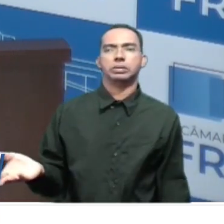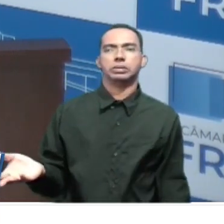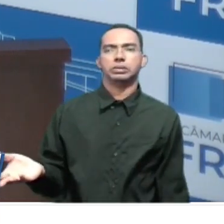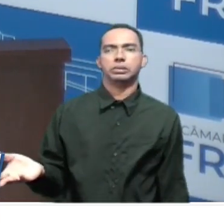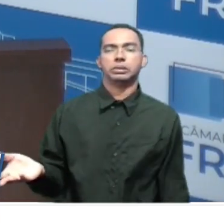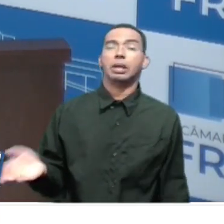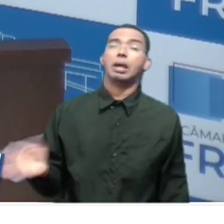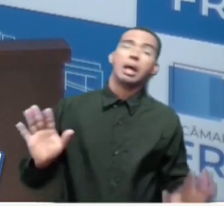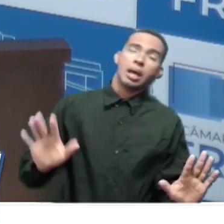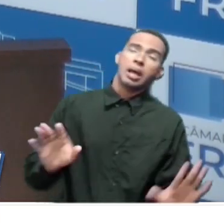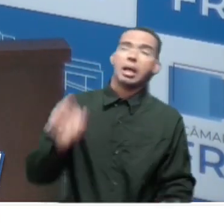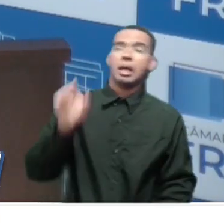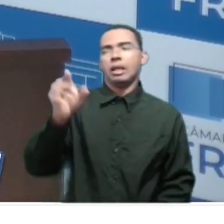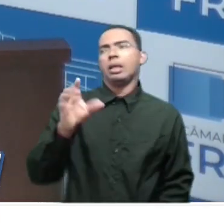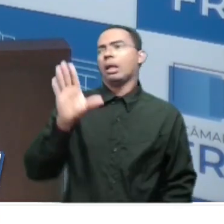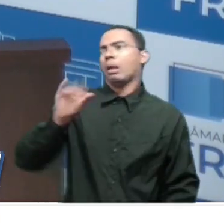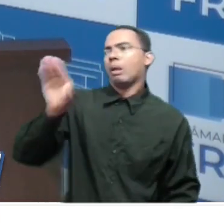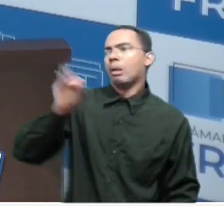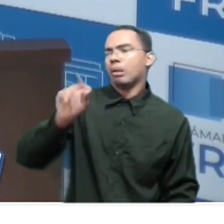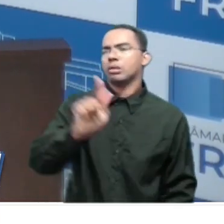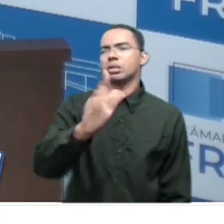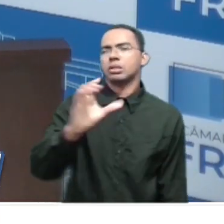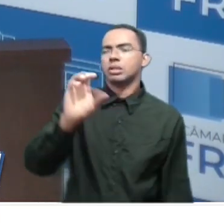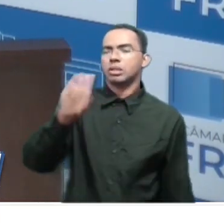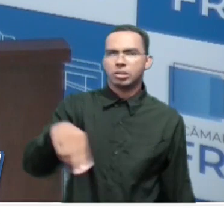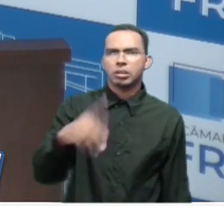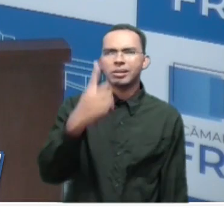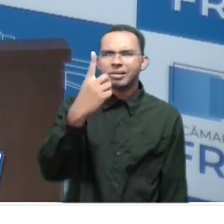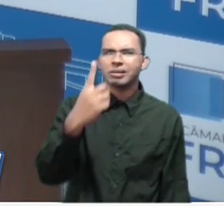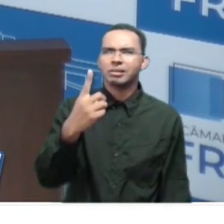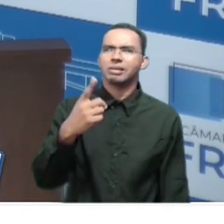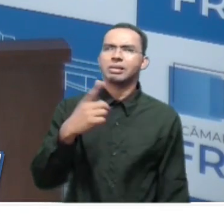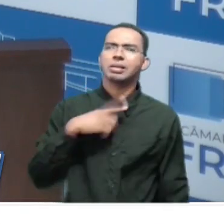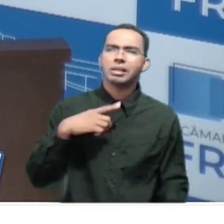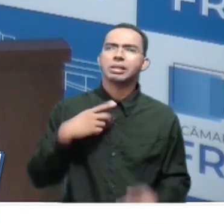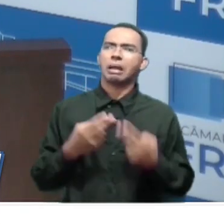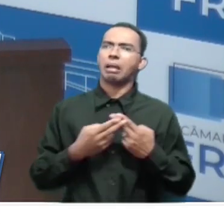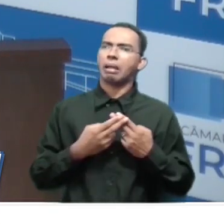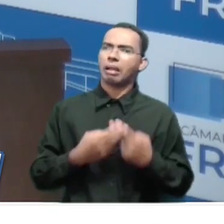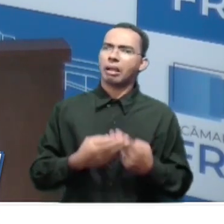Ah, mas ele xingou o guarda. Um guarda tem que ter tempero,